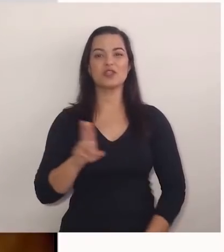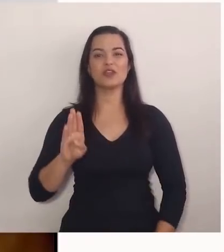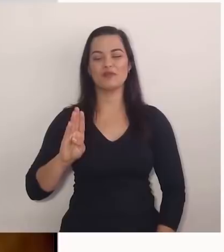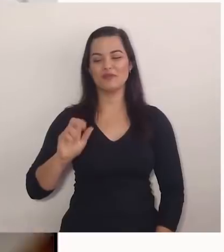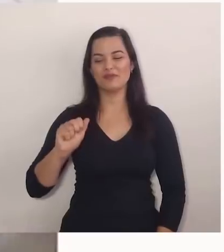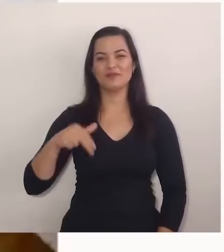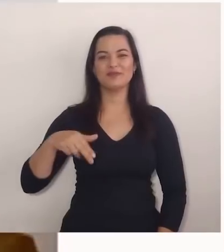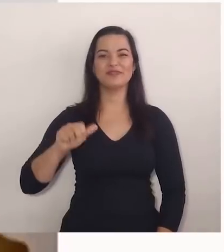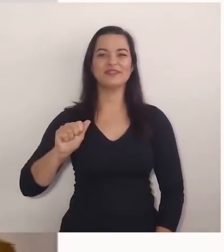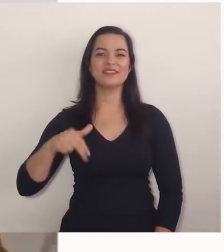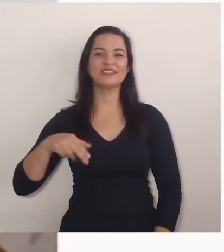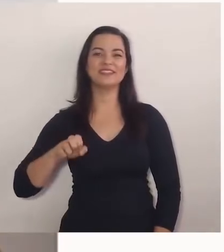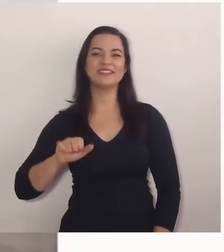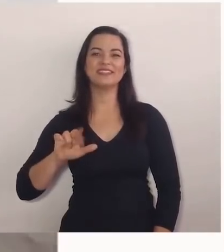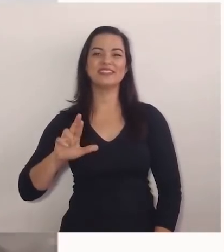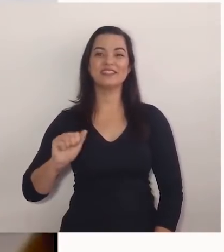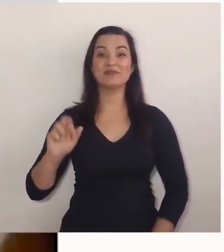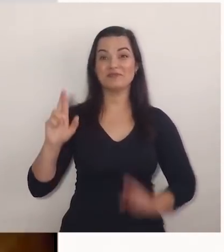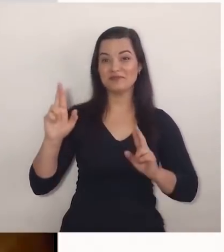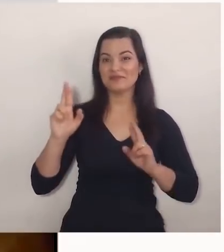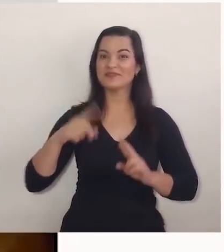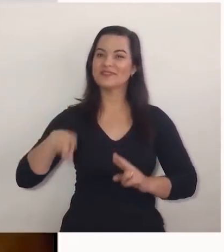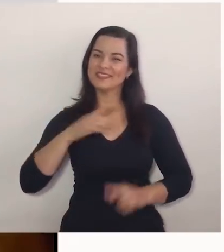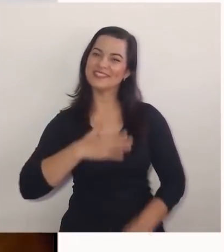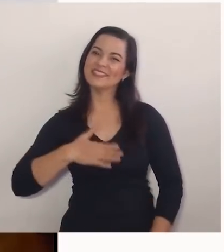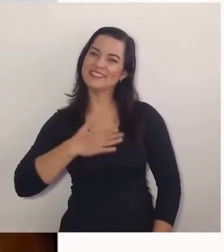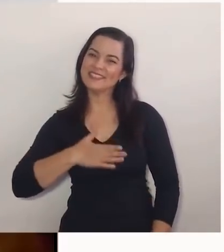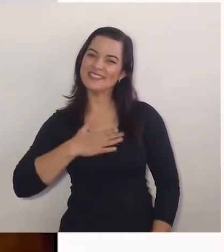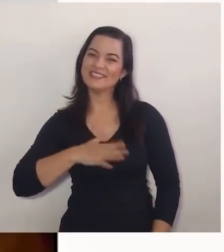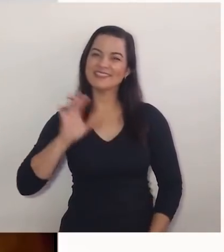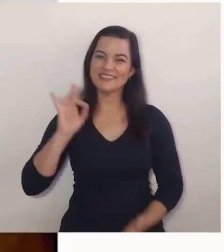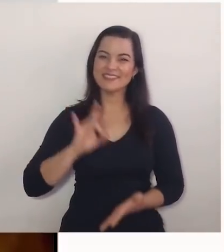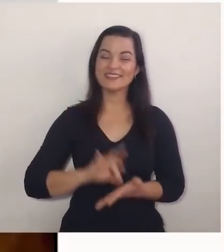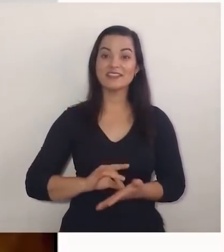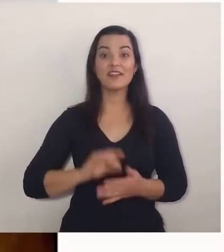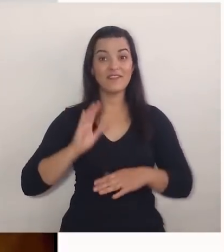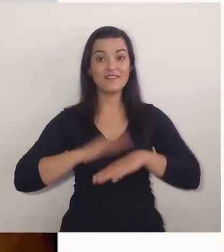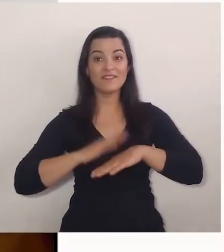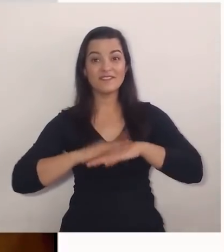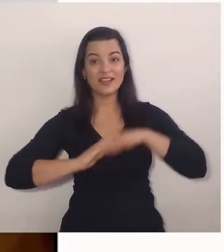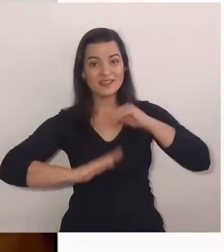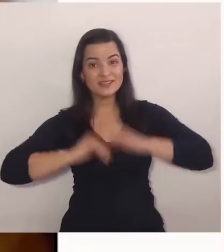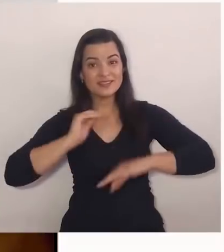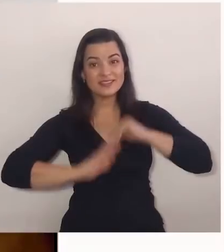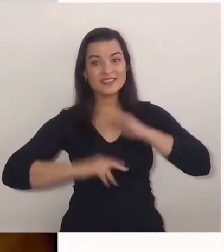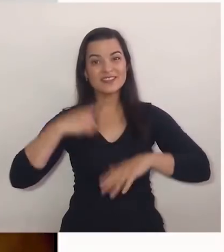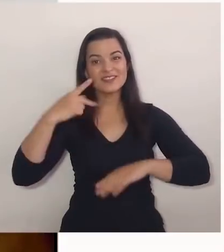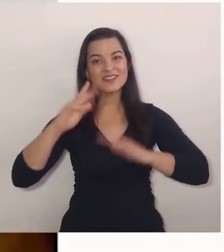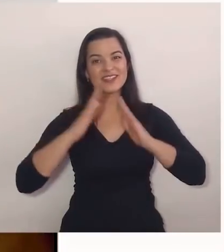Essa é a bananeira. Eu espero que vocês tenham gostado e